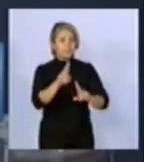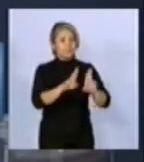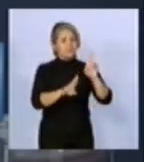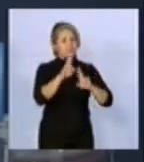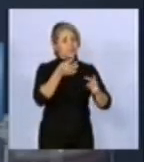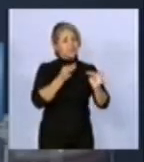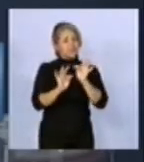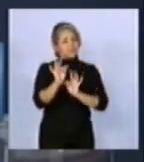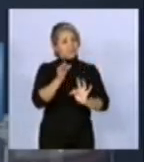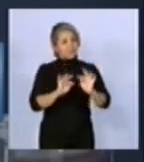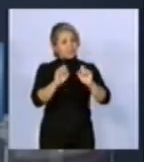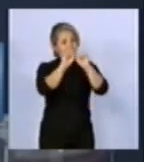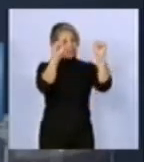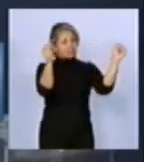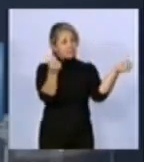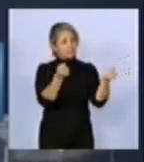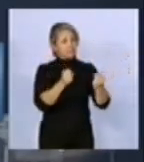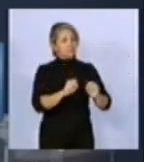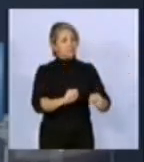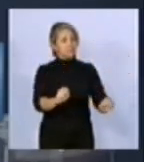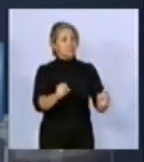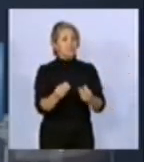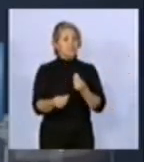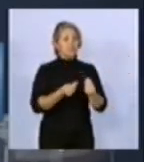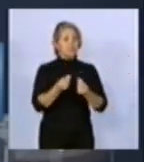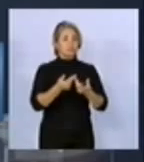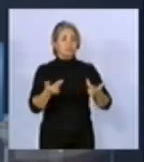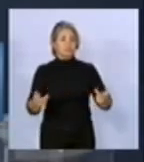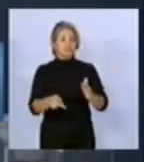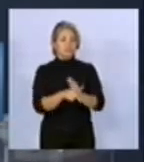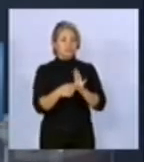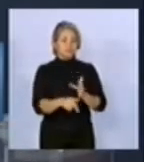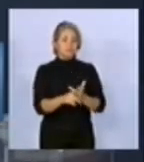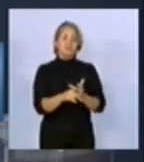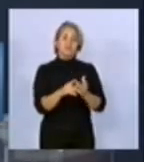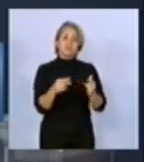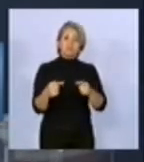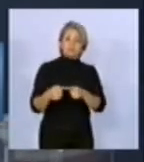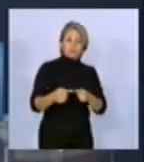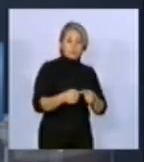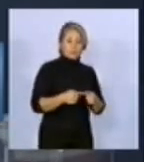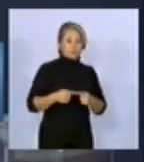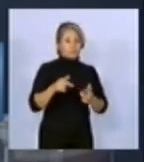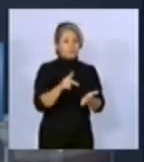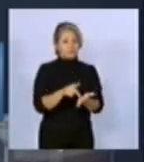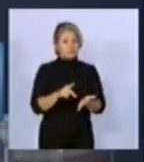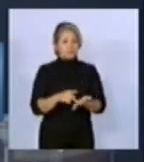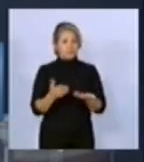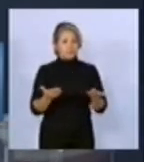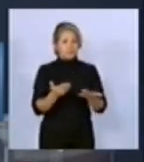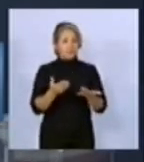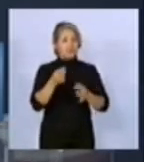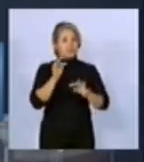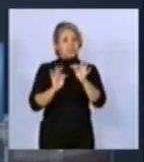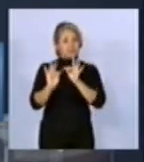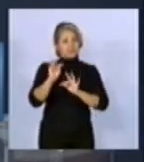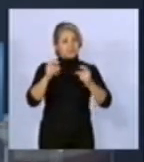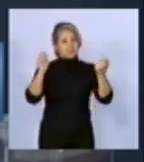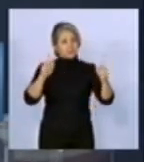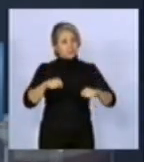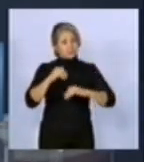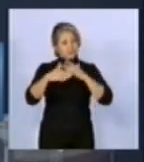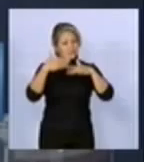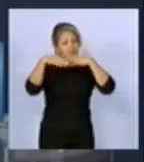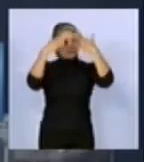técnicas de sistematização e formas de terraceamento adequadas a adoção generalizada dessa tecnologias necessitam de